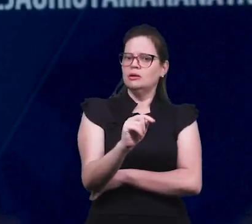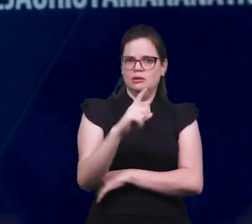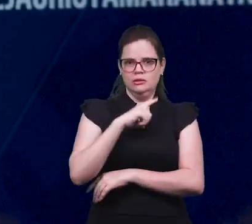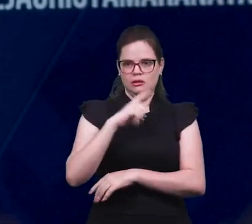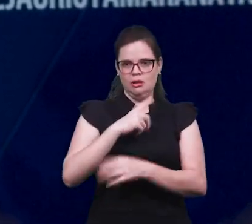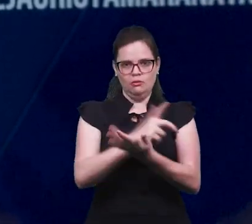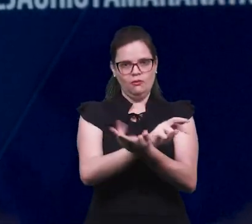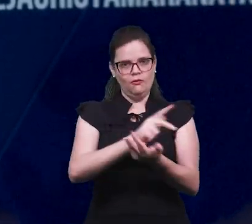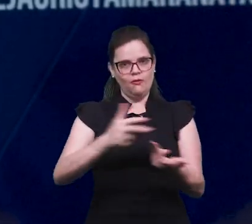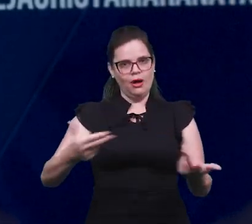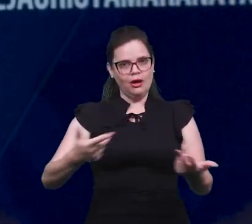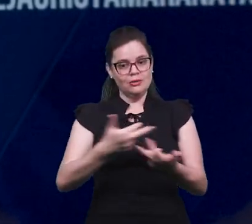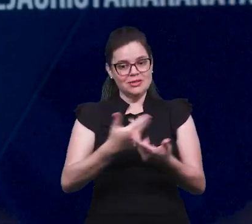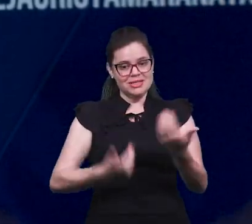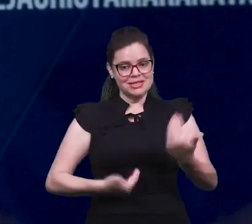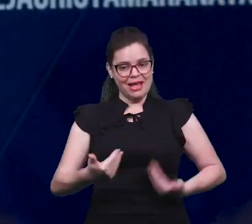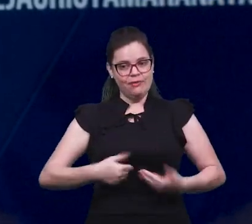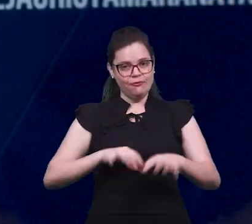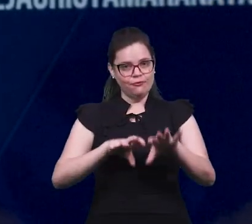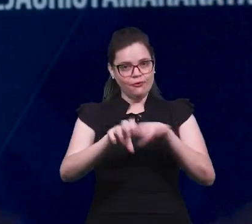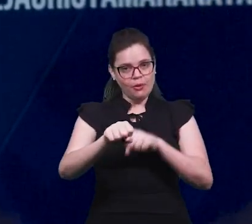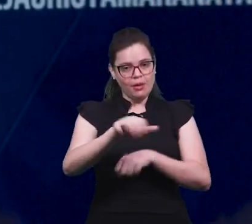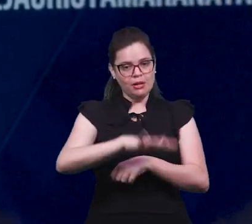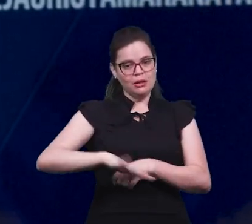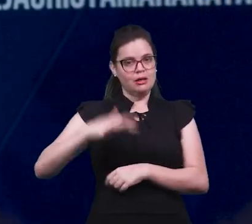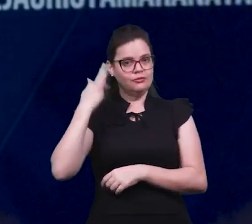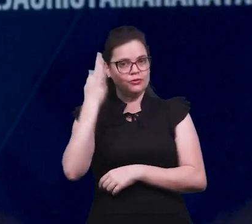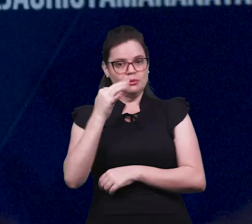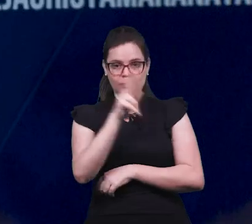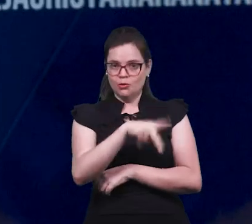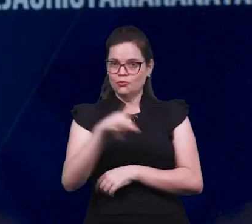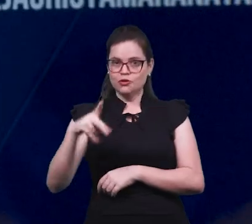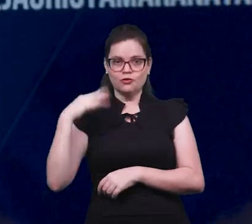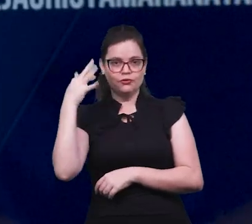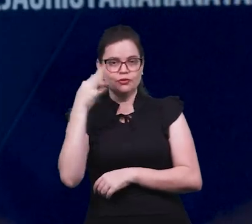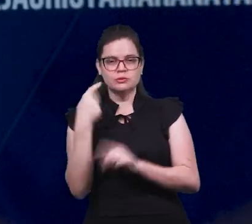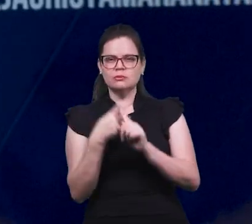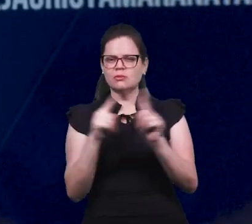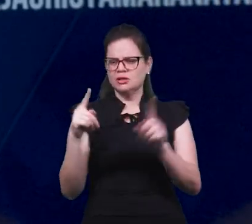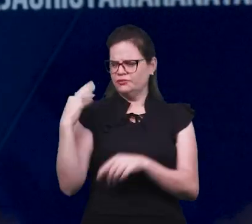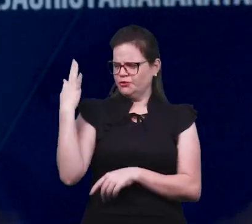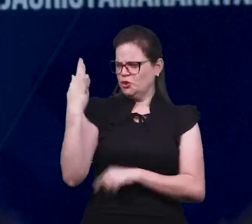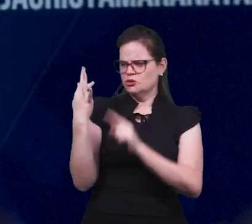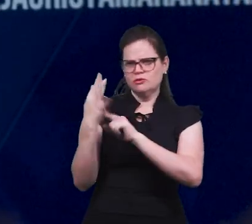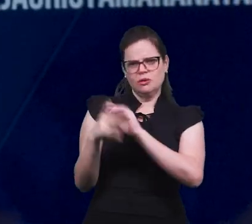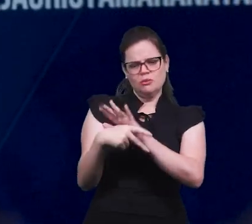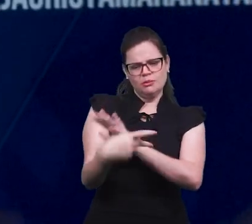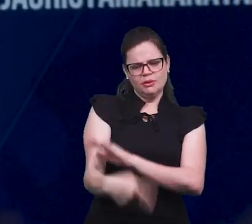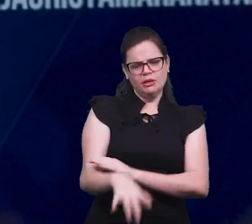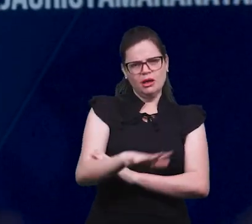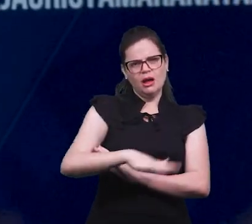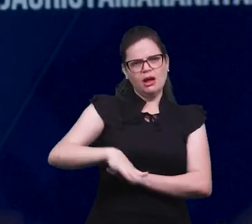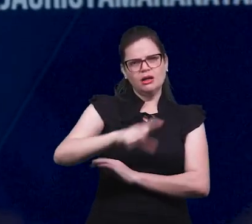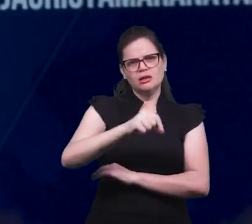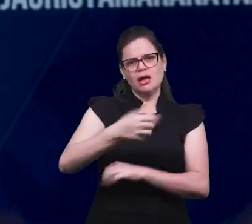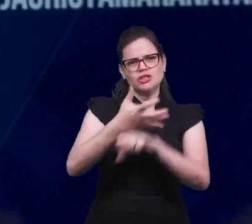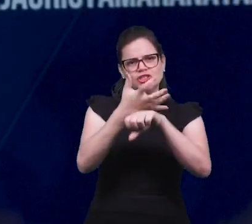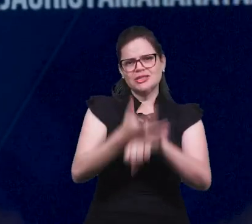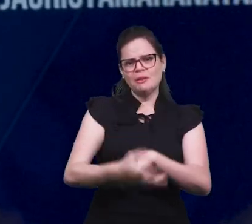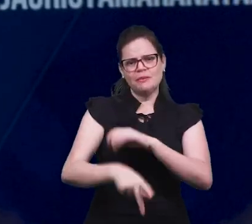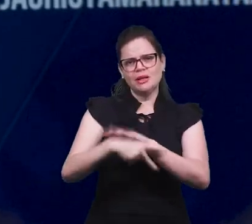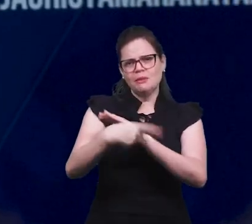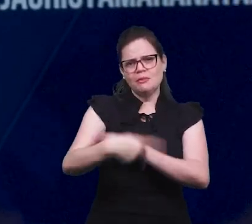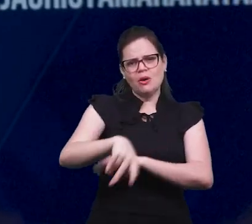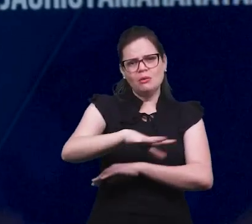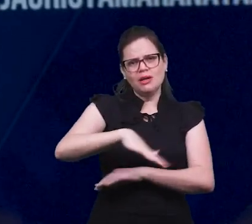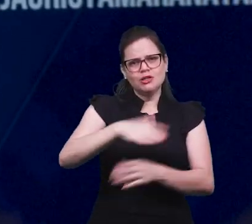formados em filosofia e alguns são professores de filosofia. Mas a filosofia é mais uma disciplina de uma